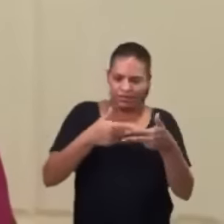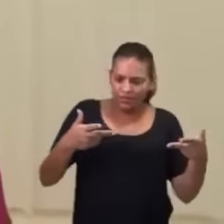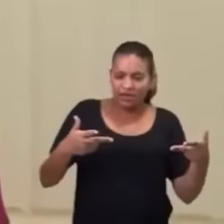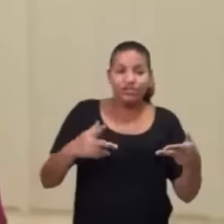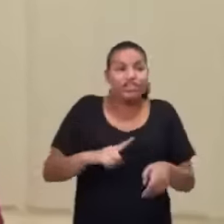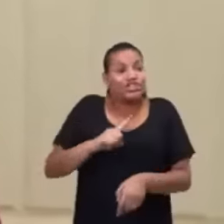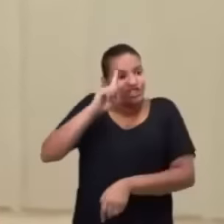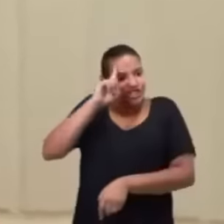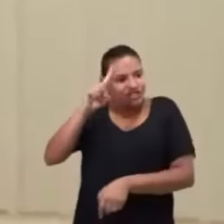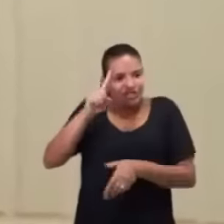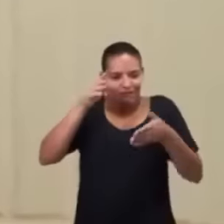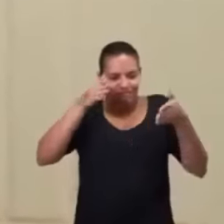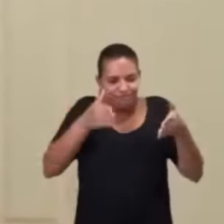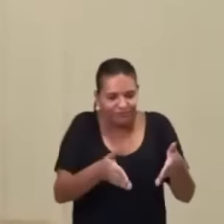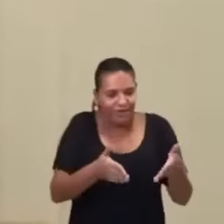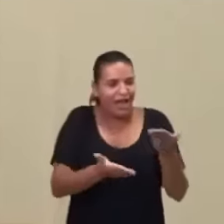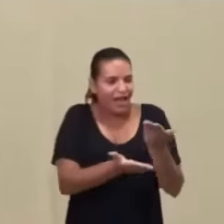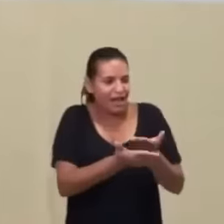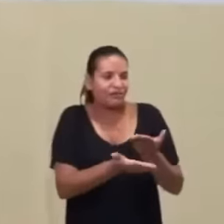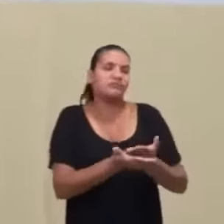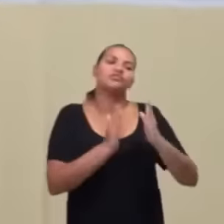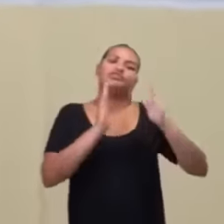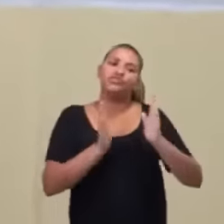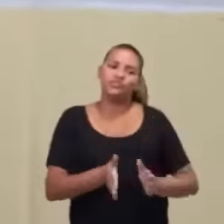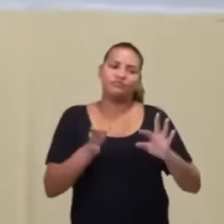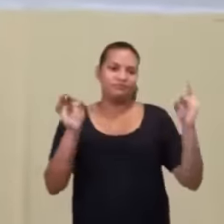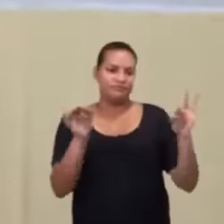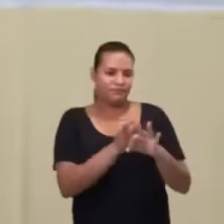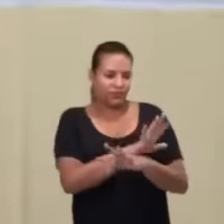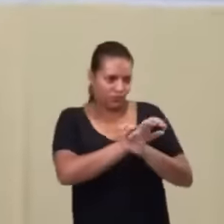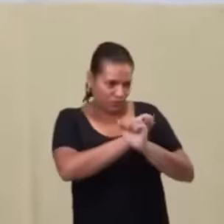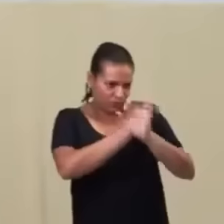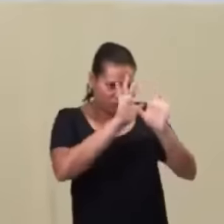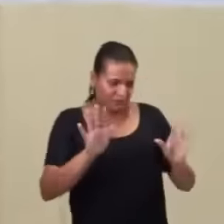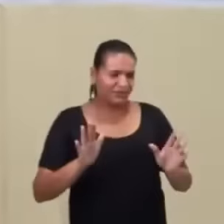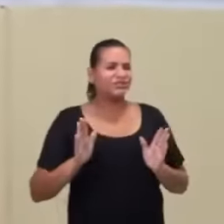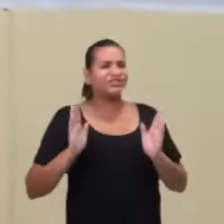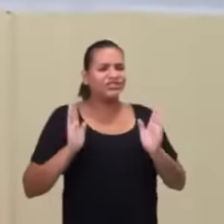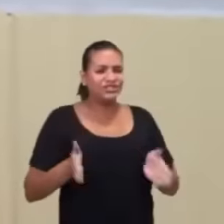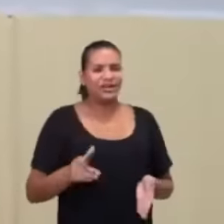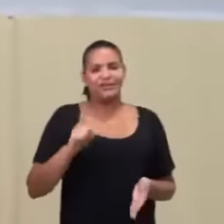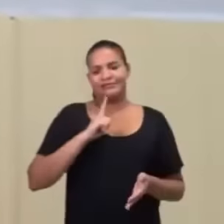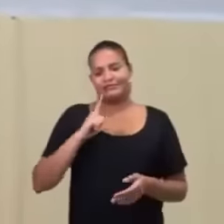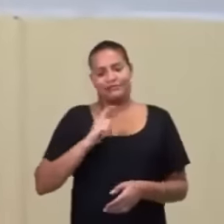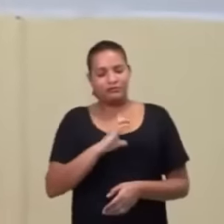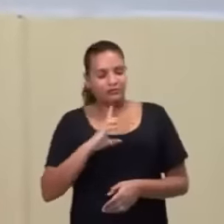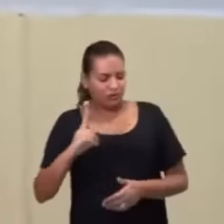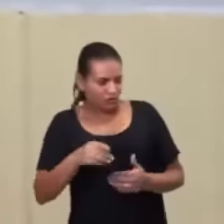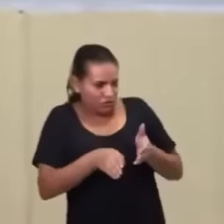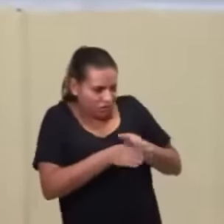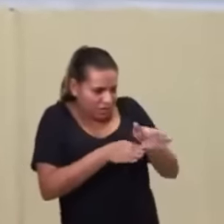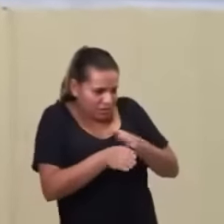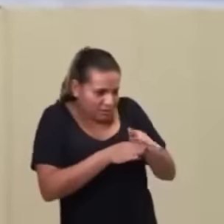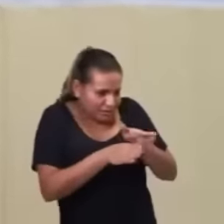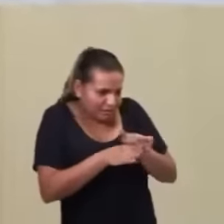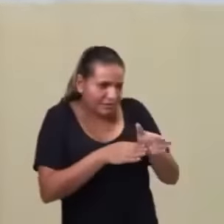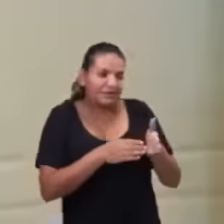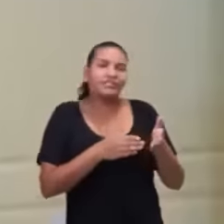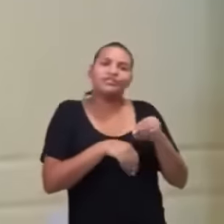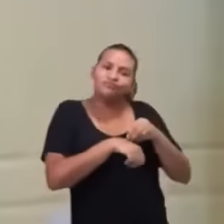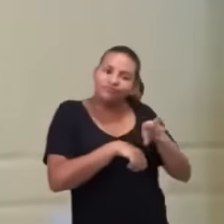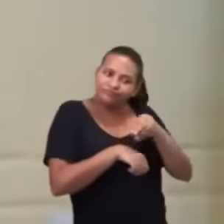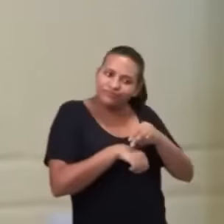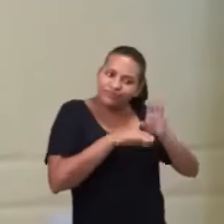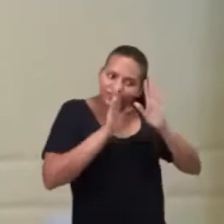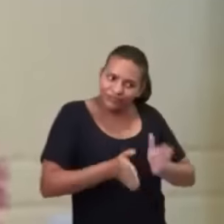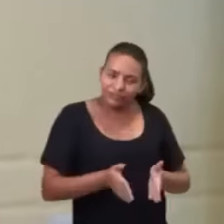já esteja tudo muito claro o que, que ele vai fazer. Ele já recebeu as orientações da coordenação, da direção. O